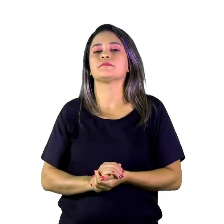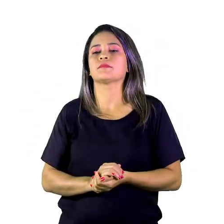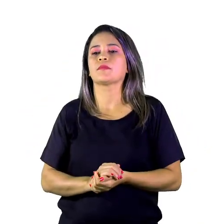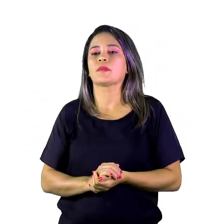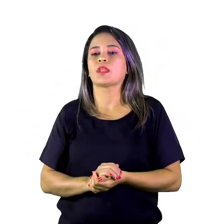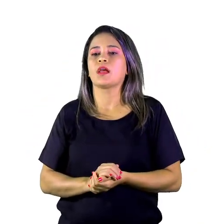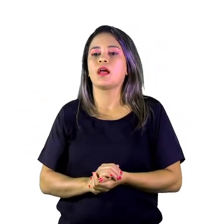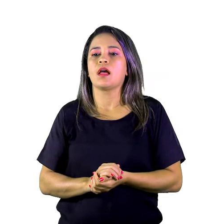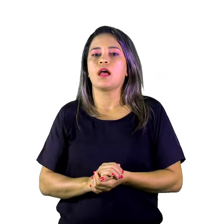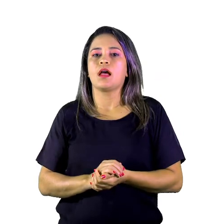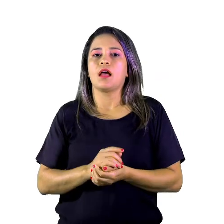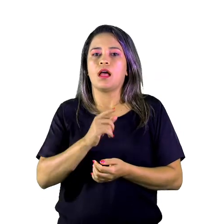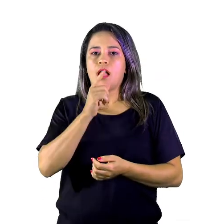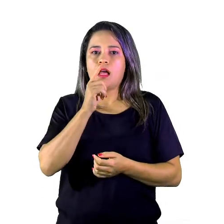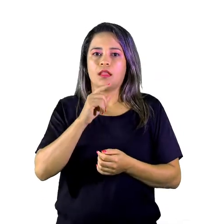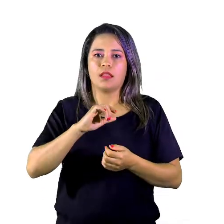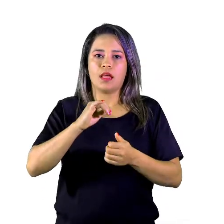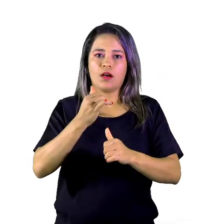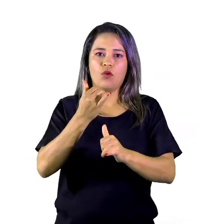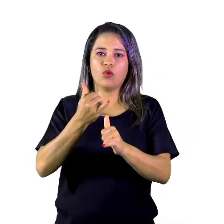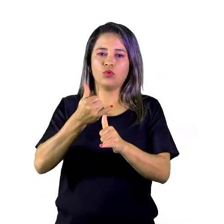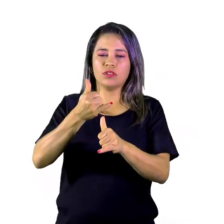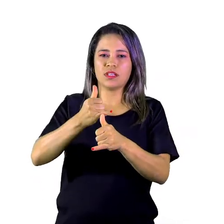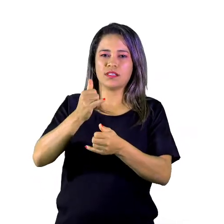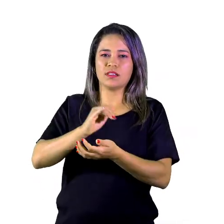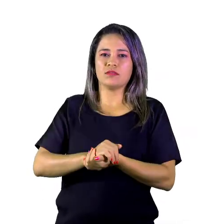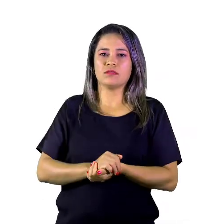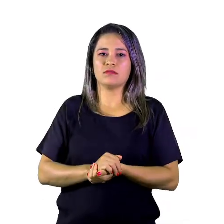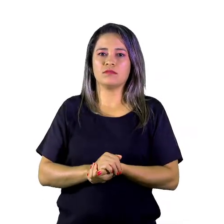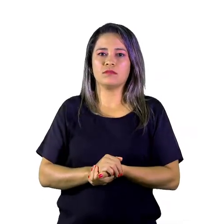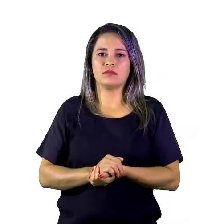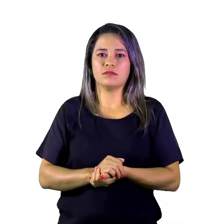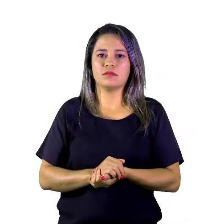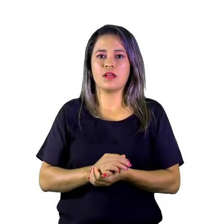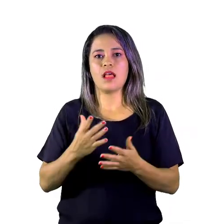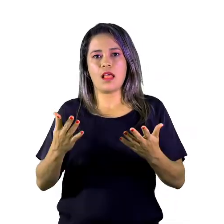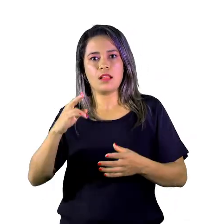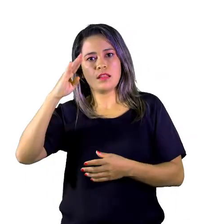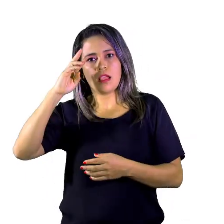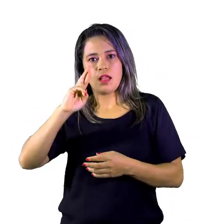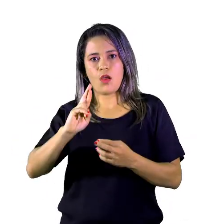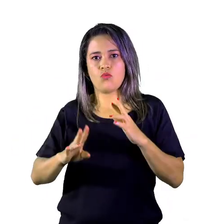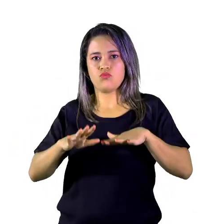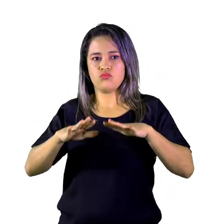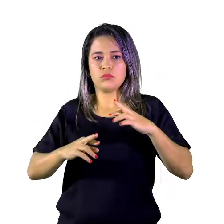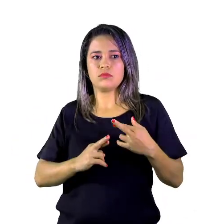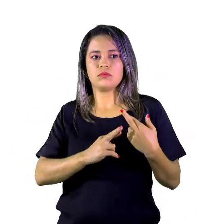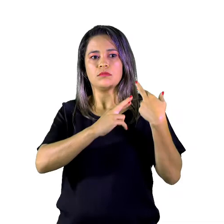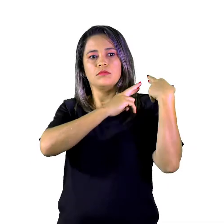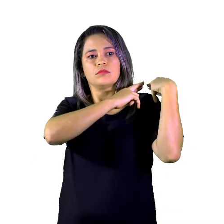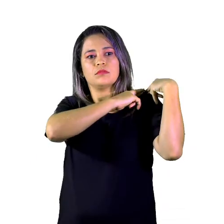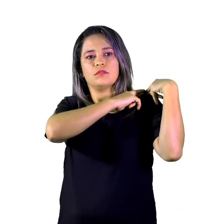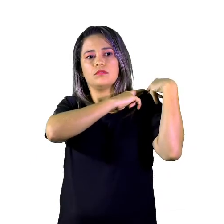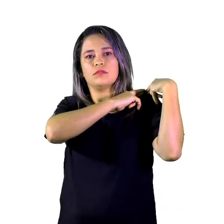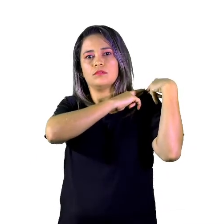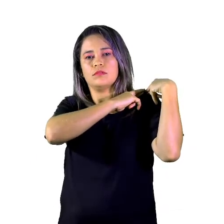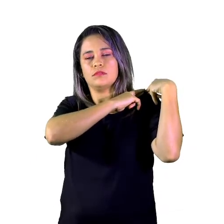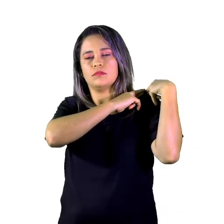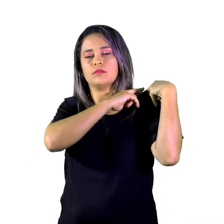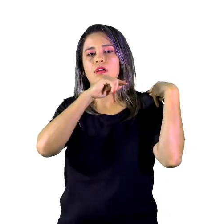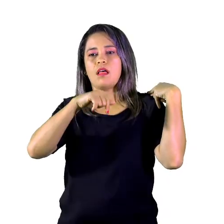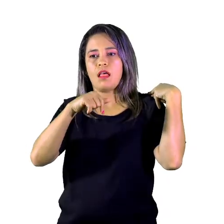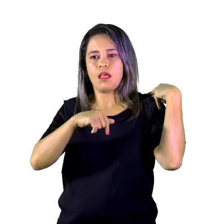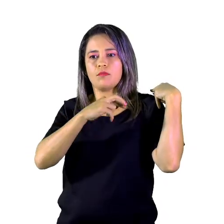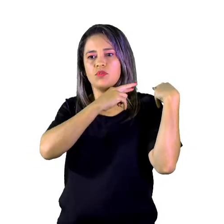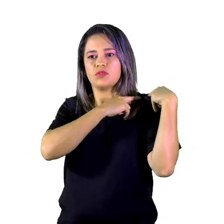são os órgãos imunitários primários. Eles têm a responsabilidade de formar e amadurecer os linfócitos